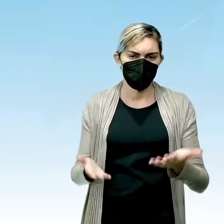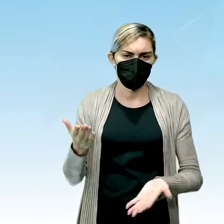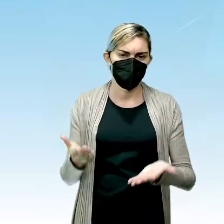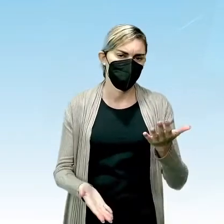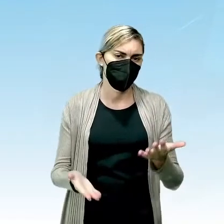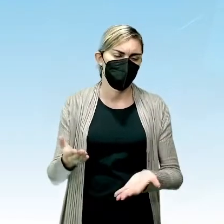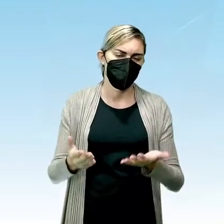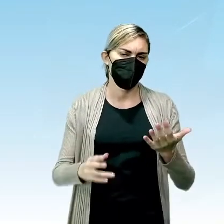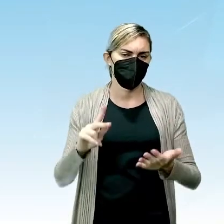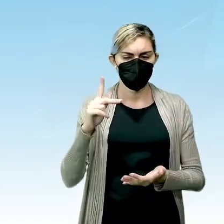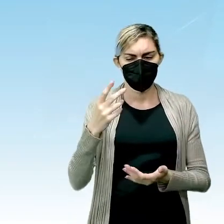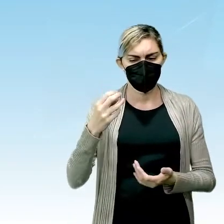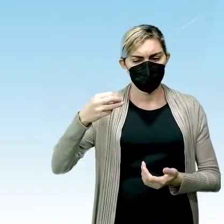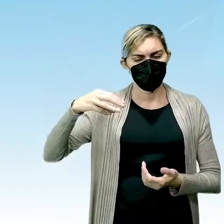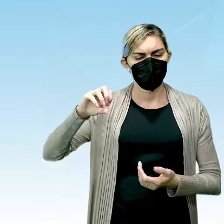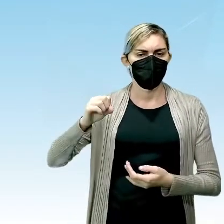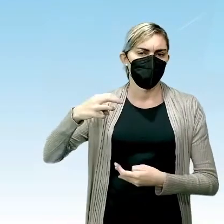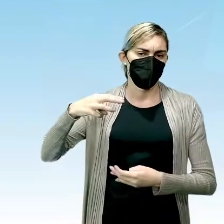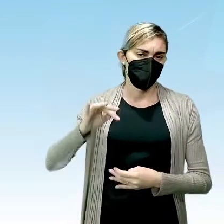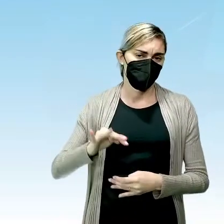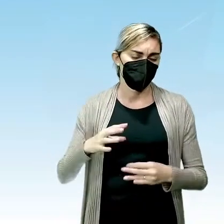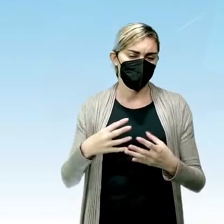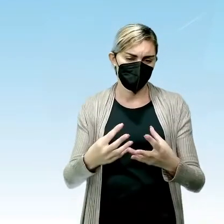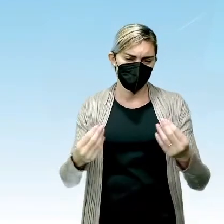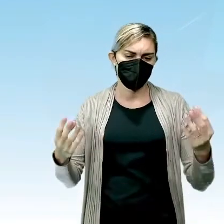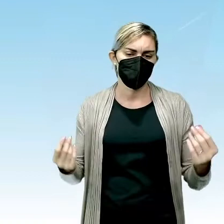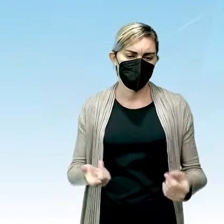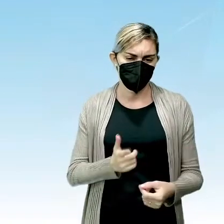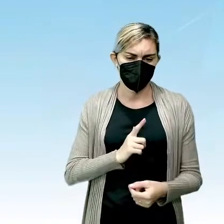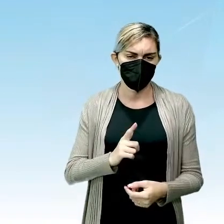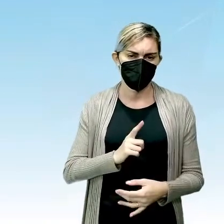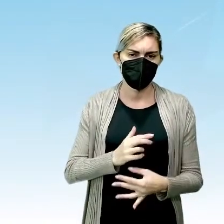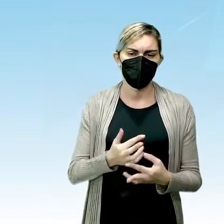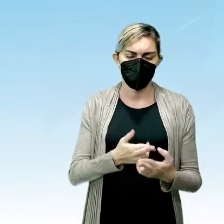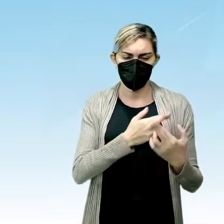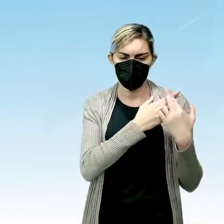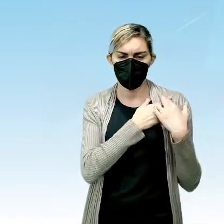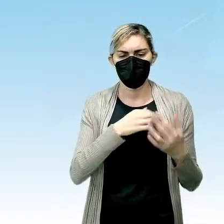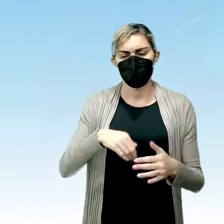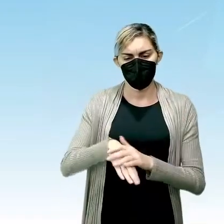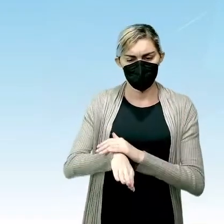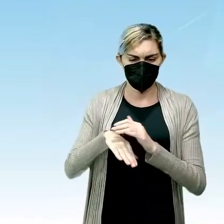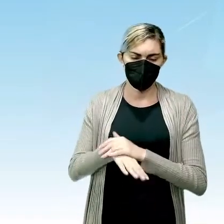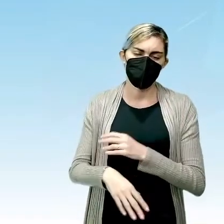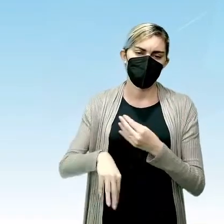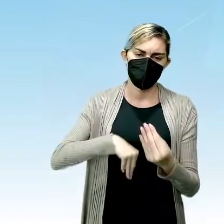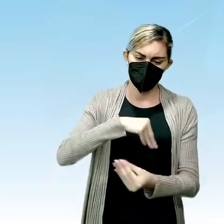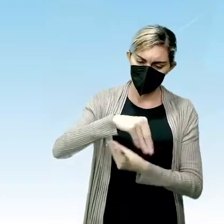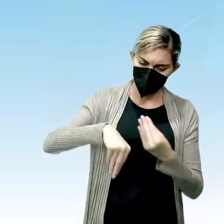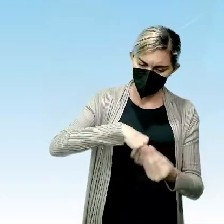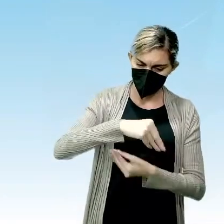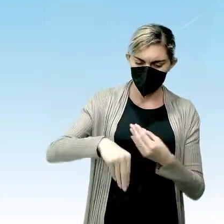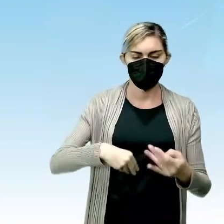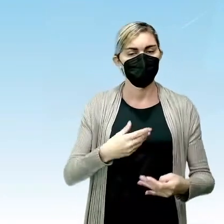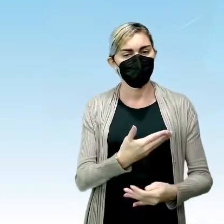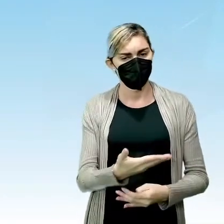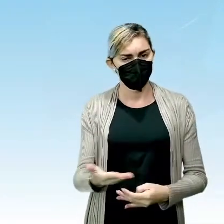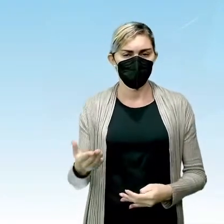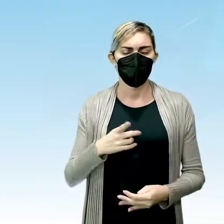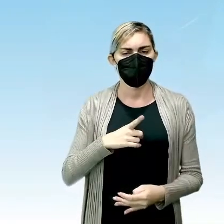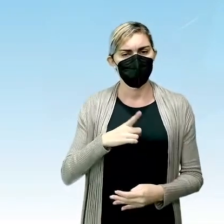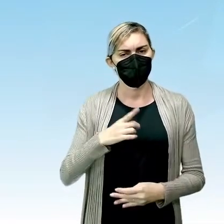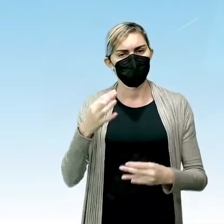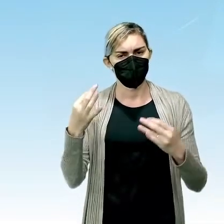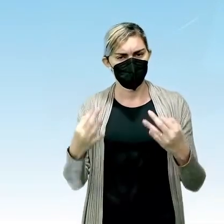osmótico. Entretanto, muitos possuem a função de reserva também de substâncias. E aí a gente tem justamente a